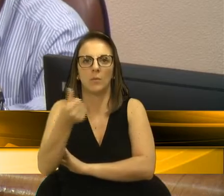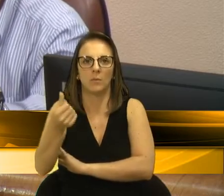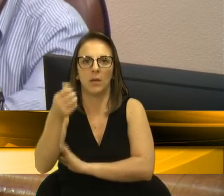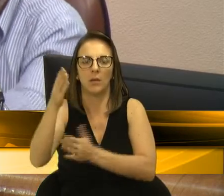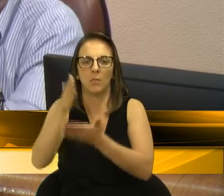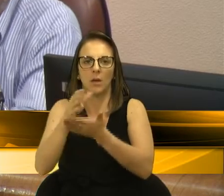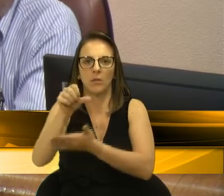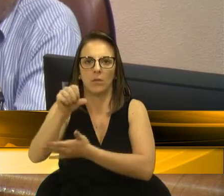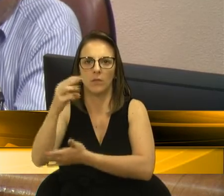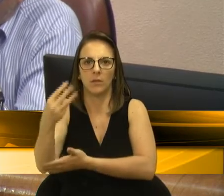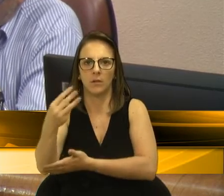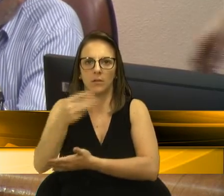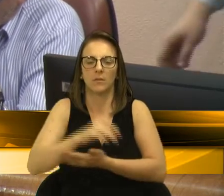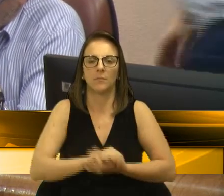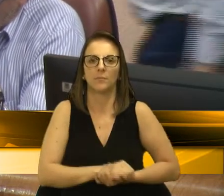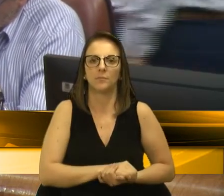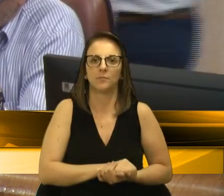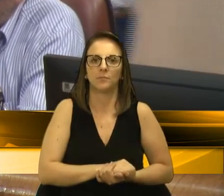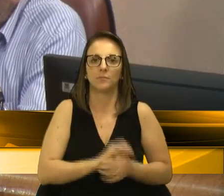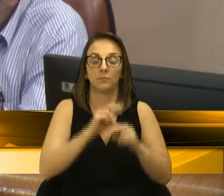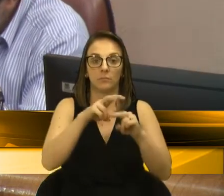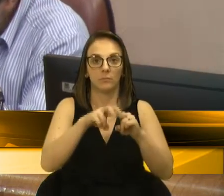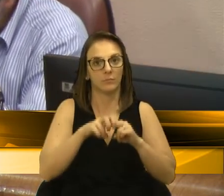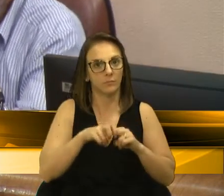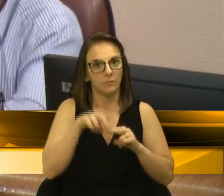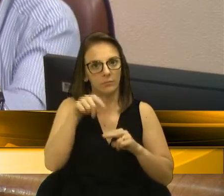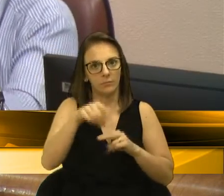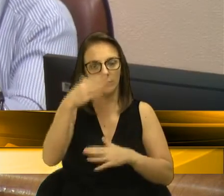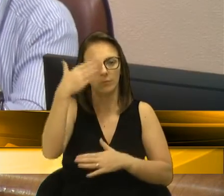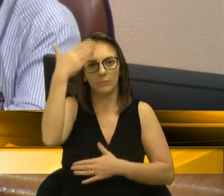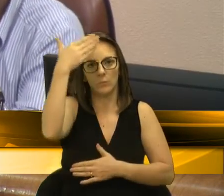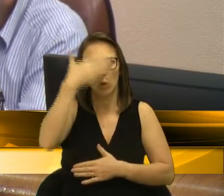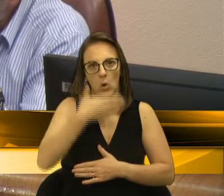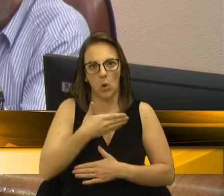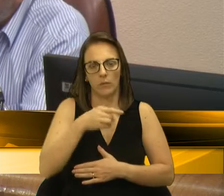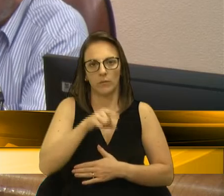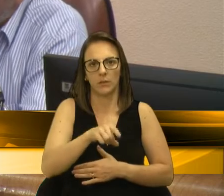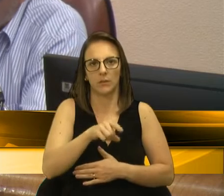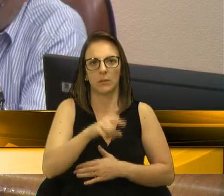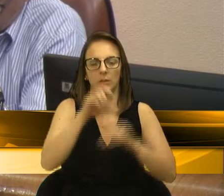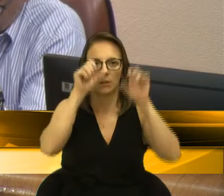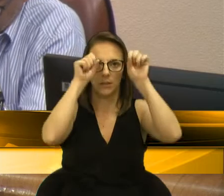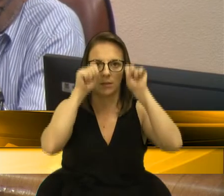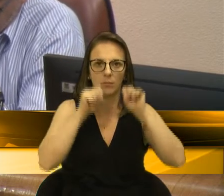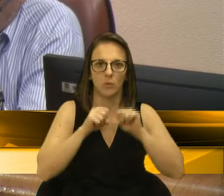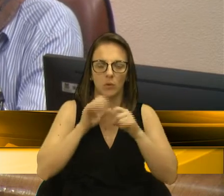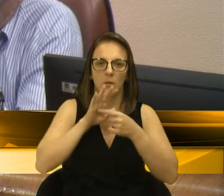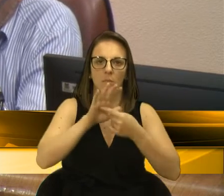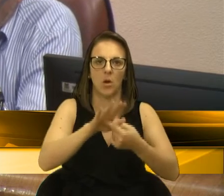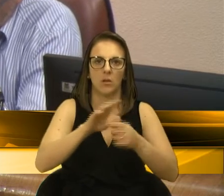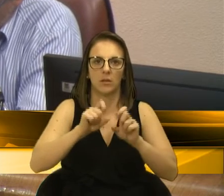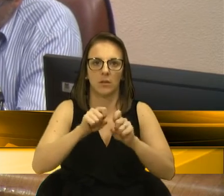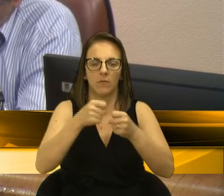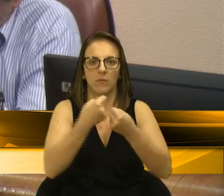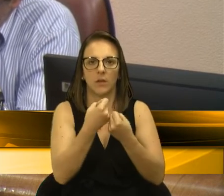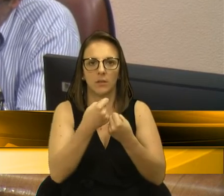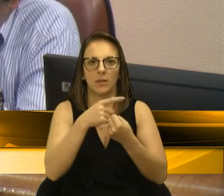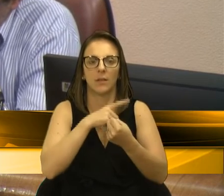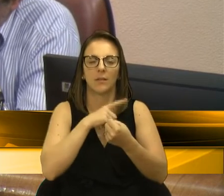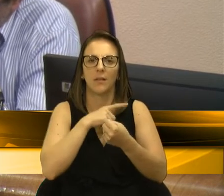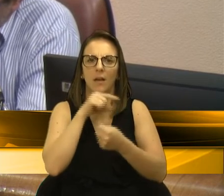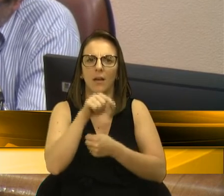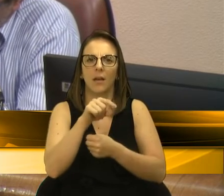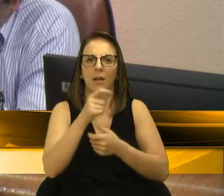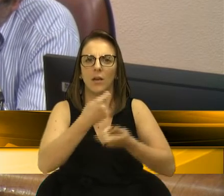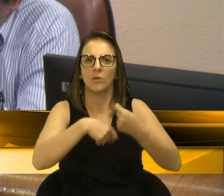8.666/93. Valendo-se da prova apresentada quando da oitiva das testemunhas trazidas pela defesa, verificou-se que a